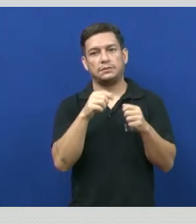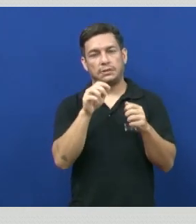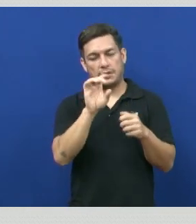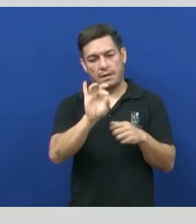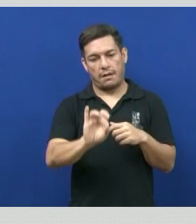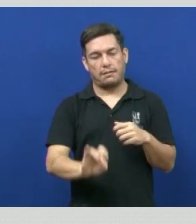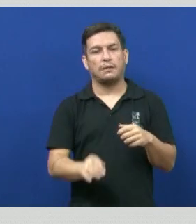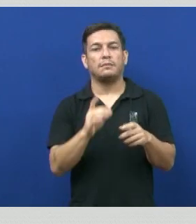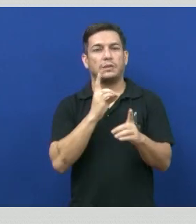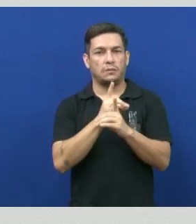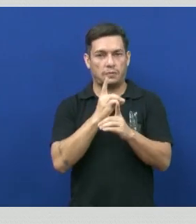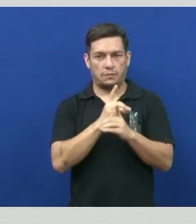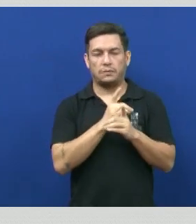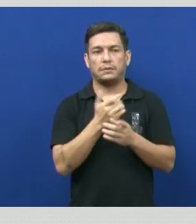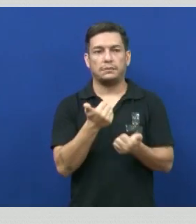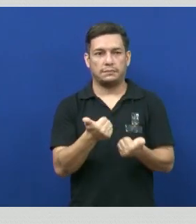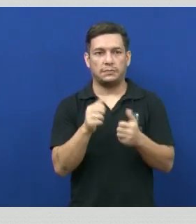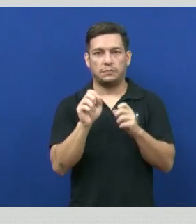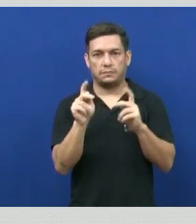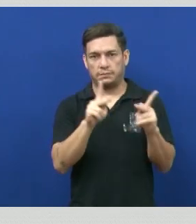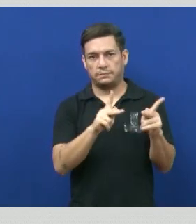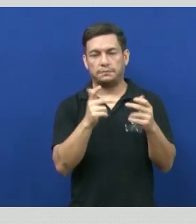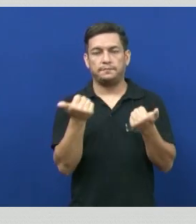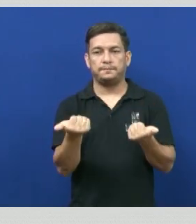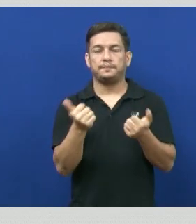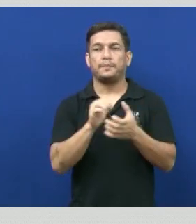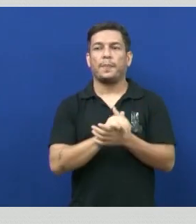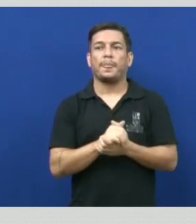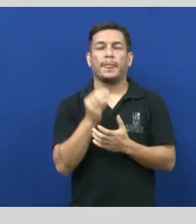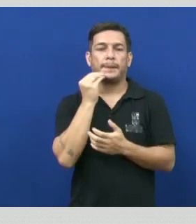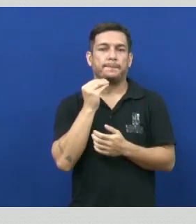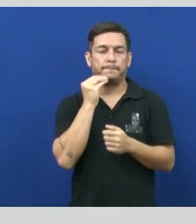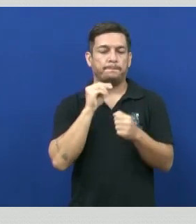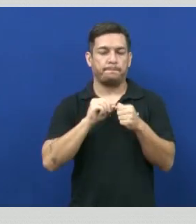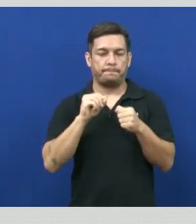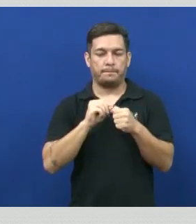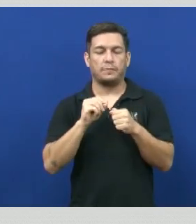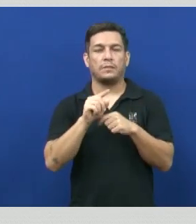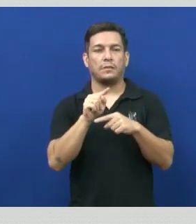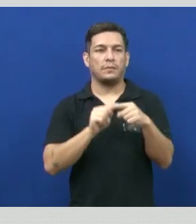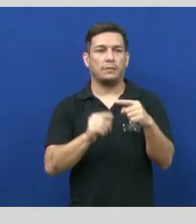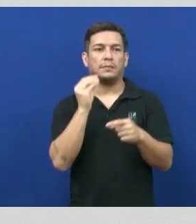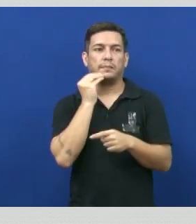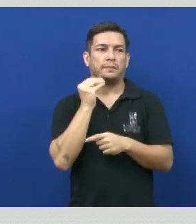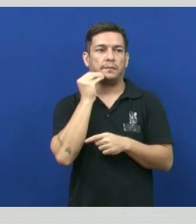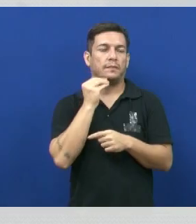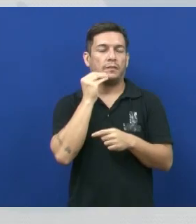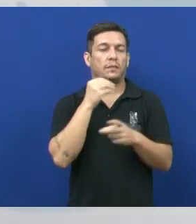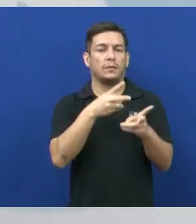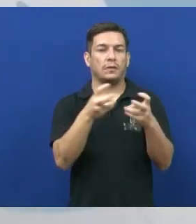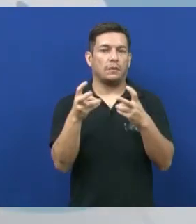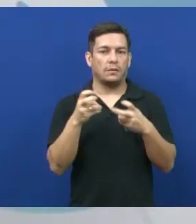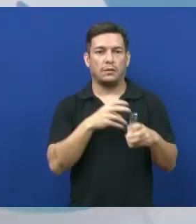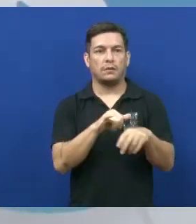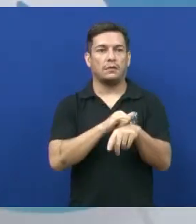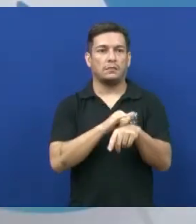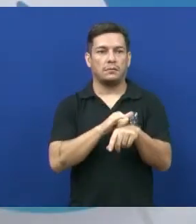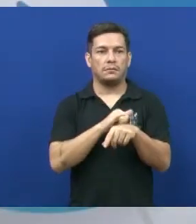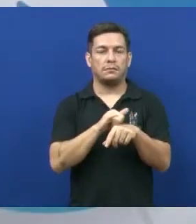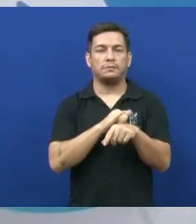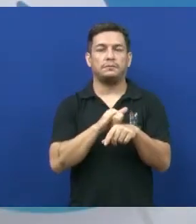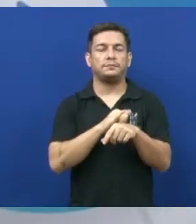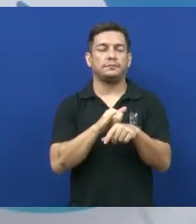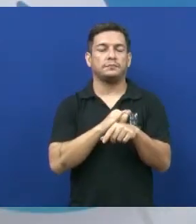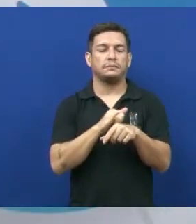encontrar todos os divisores, ok? Então, tentei fazer a divisão, tentei, observei os critérios de